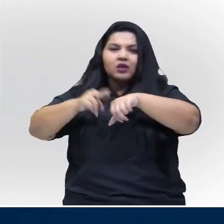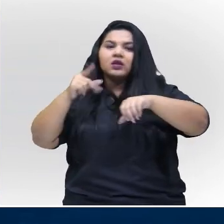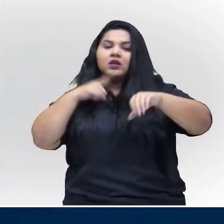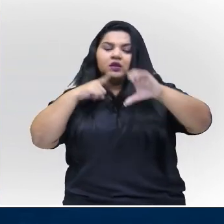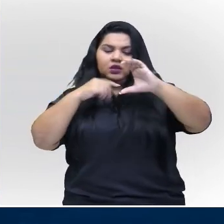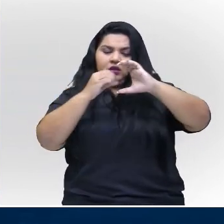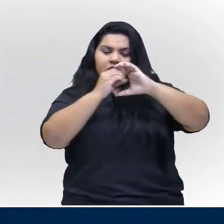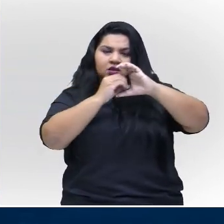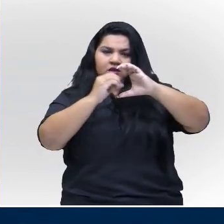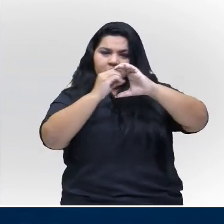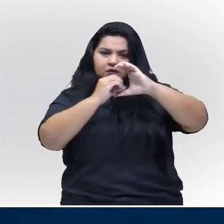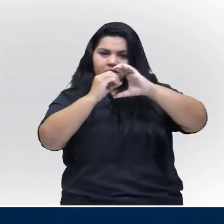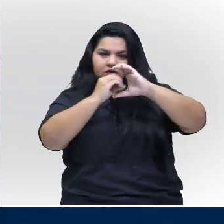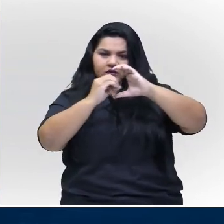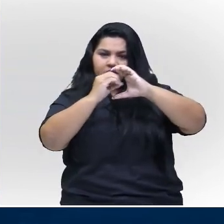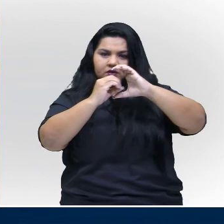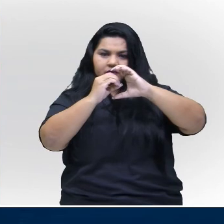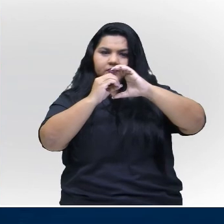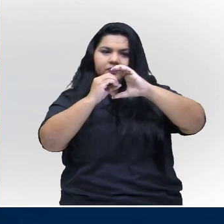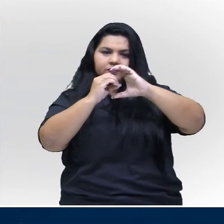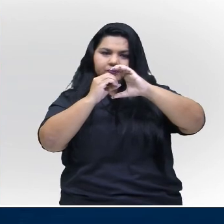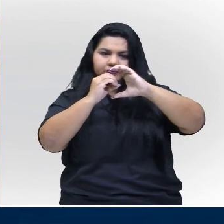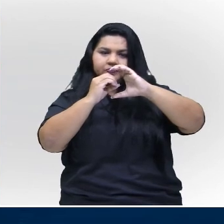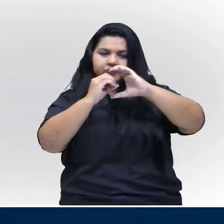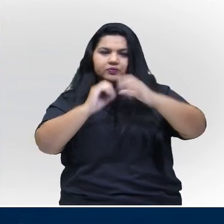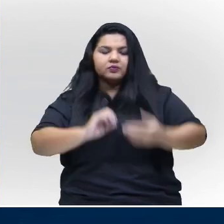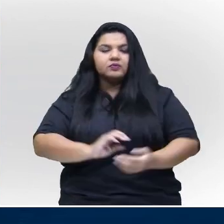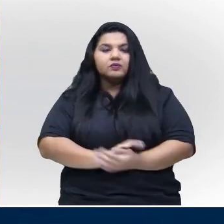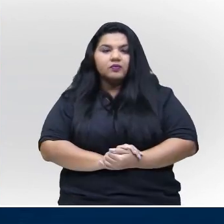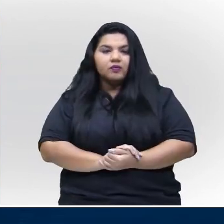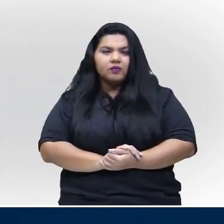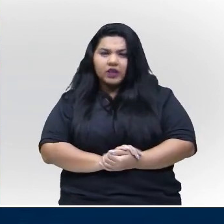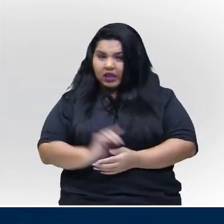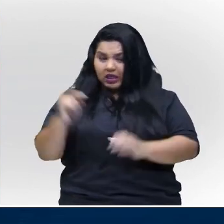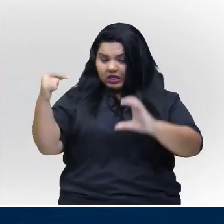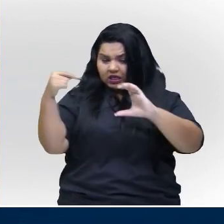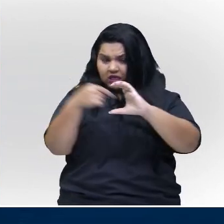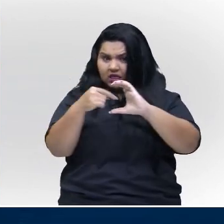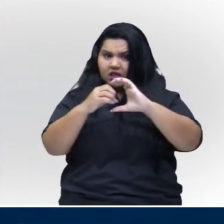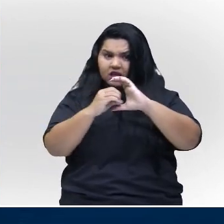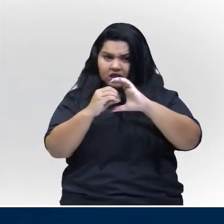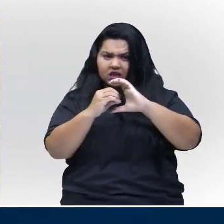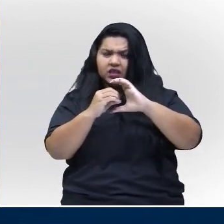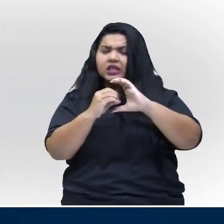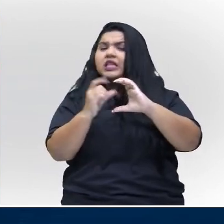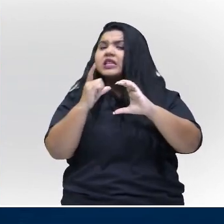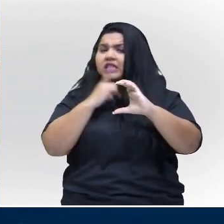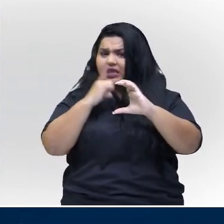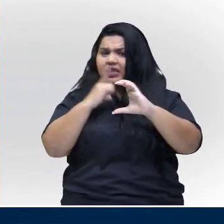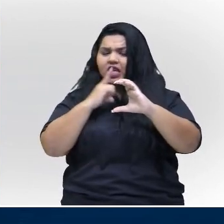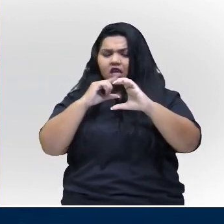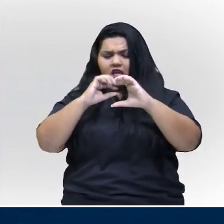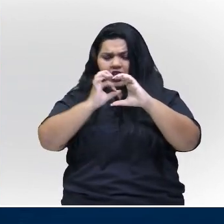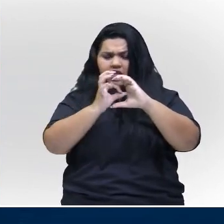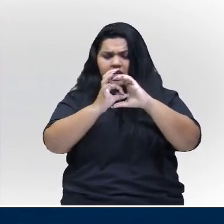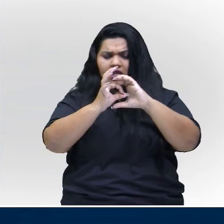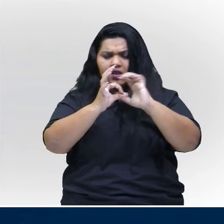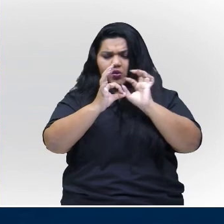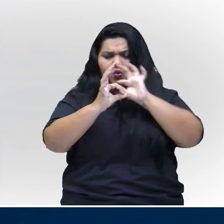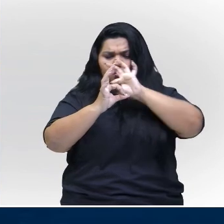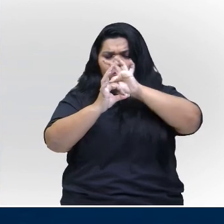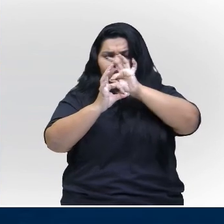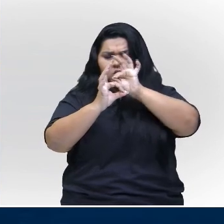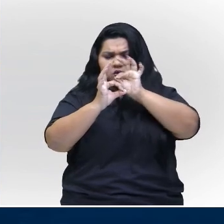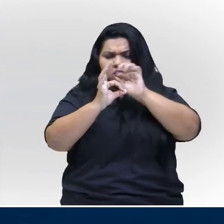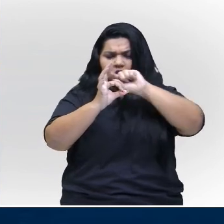Aqui está identificado, ó, o núcleo da célula. E o núcleo da célula eucarionte, ele possui uma membrana, certo?